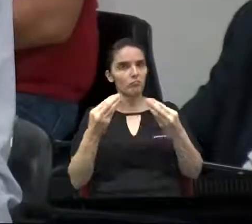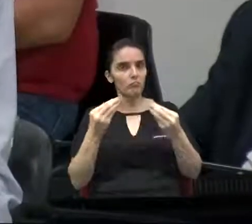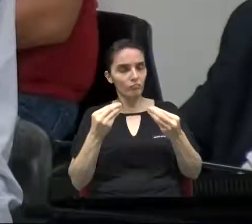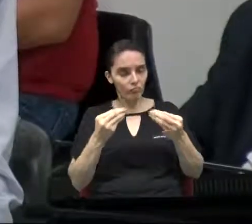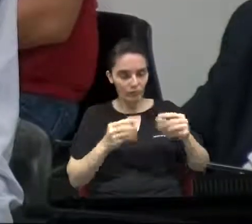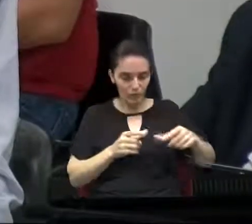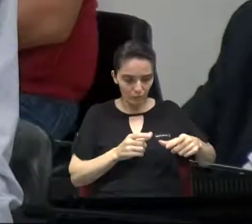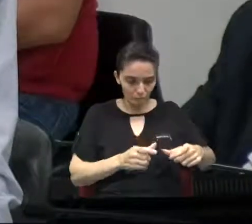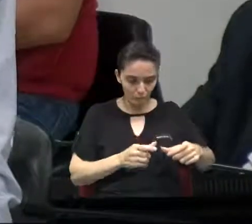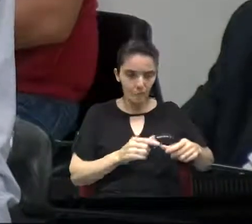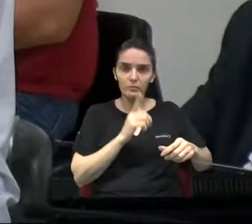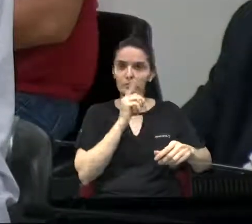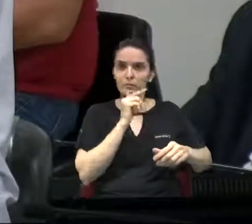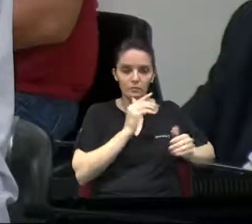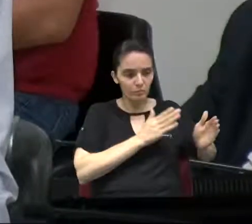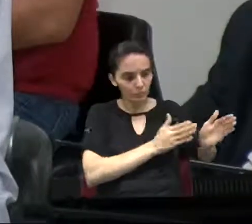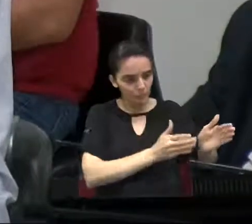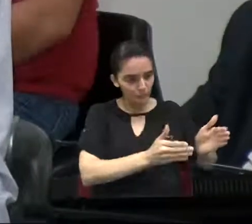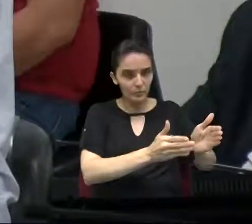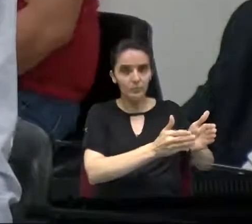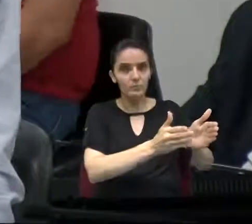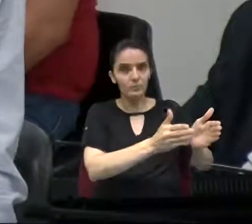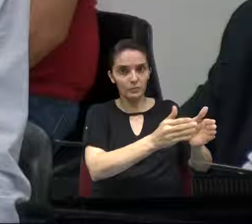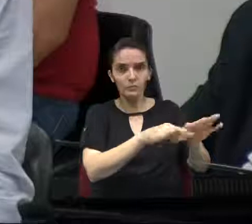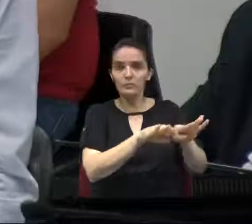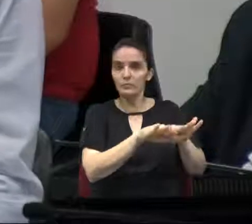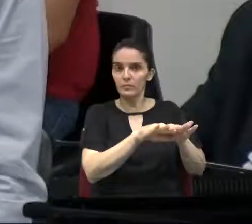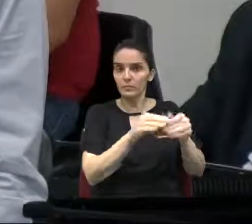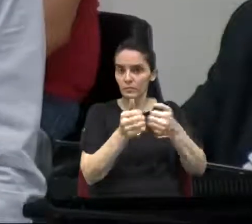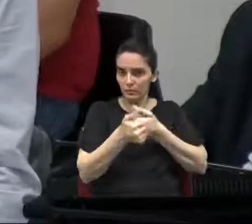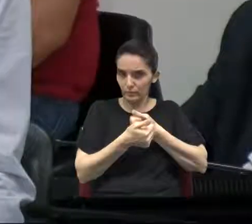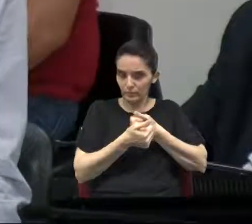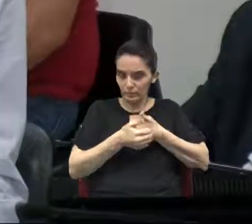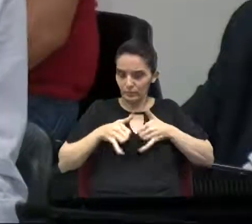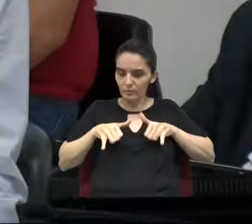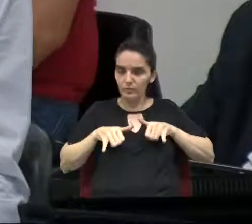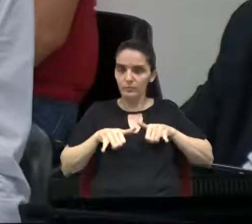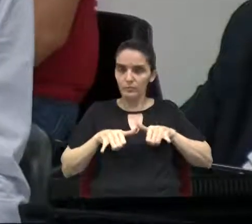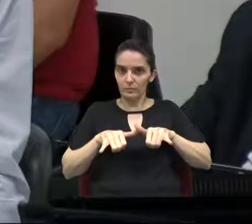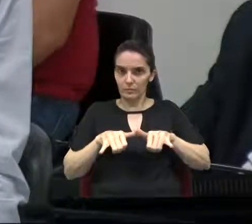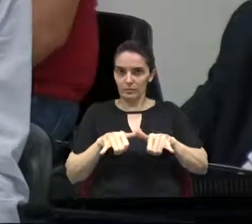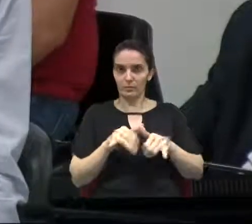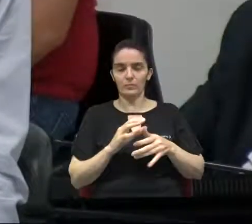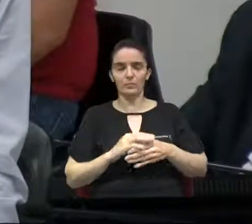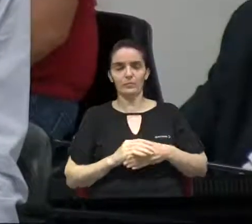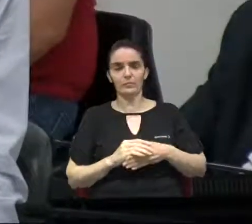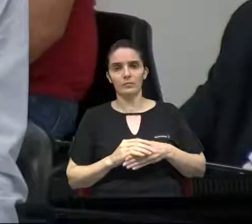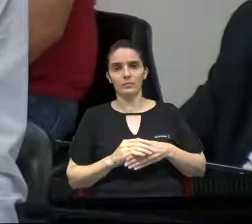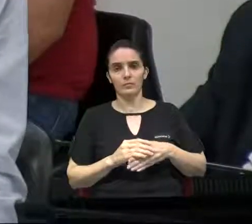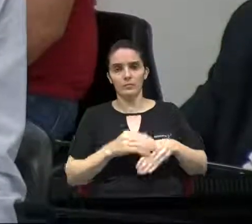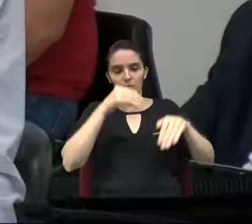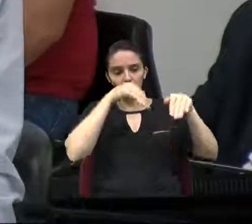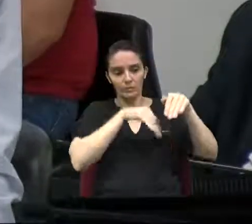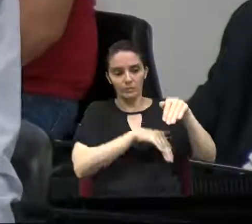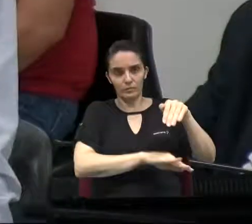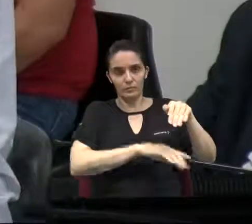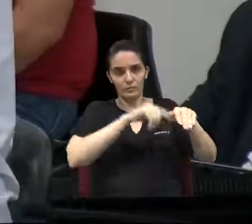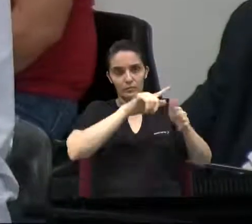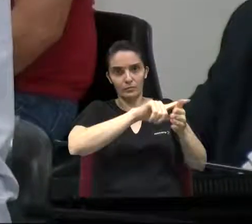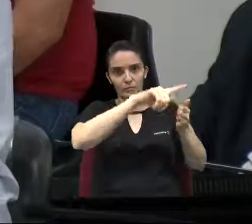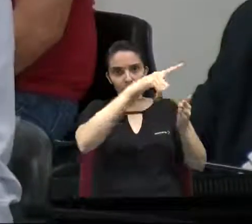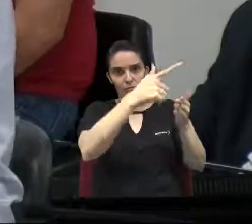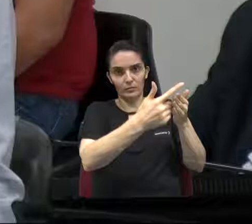passa embaixo, um córrego que passa embaixo do mercado, que passa embaixo da Gazeta de Limeira, onde faz